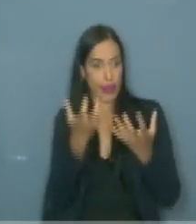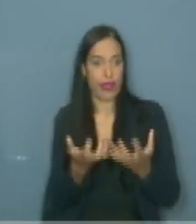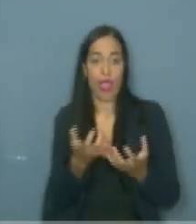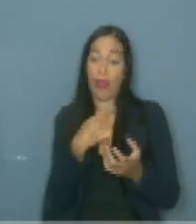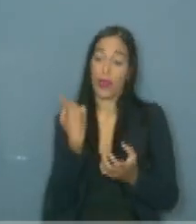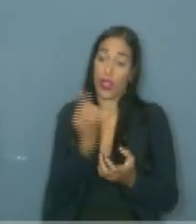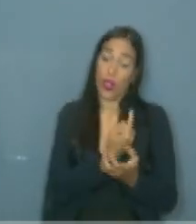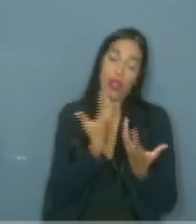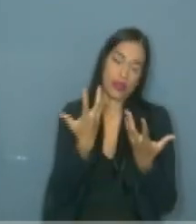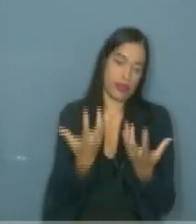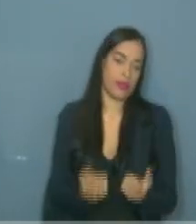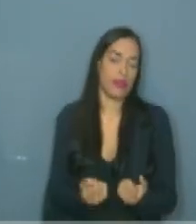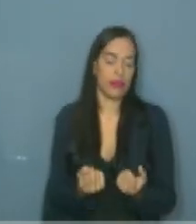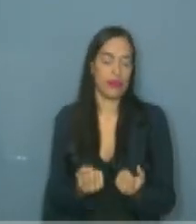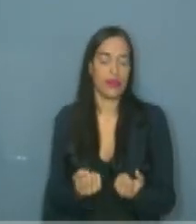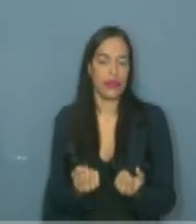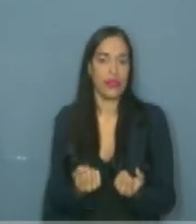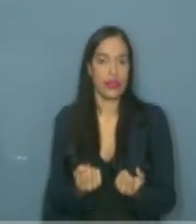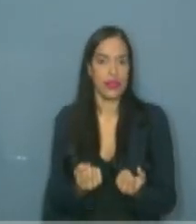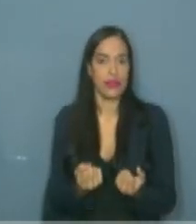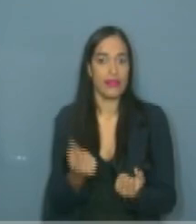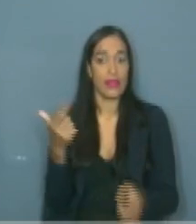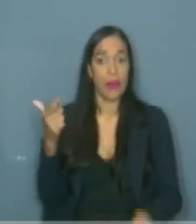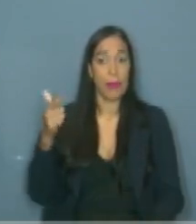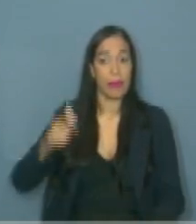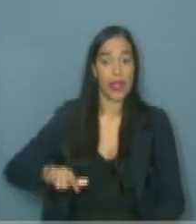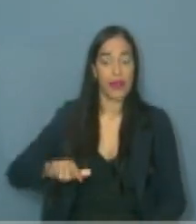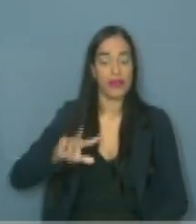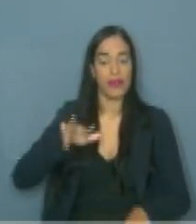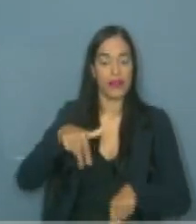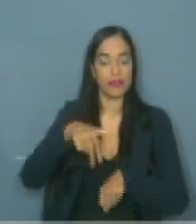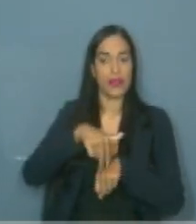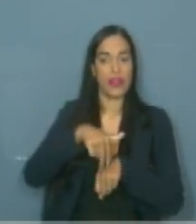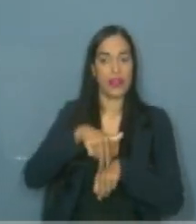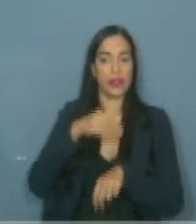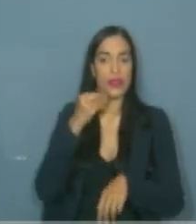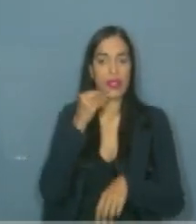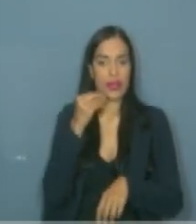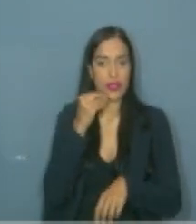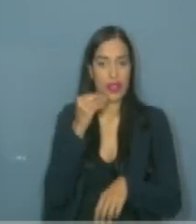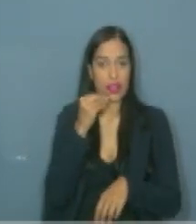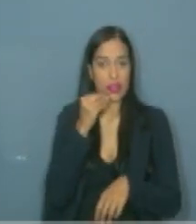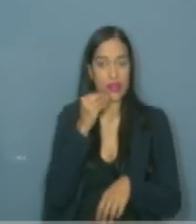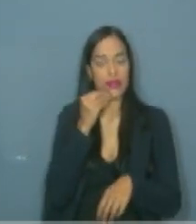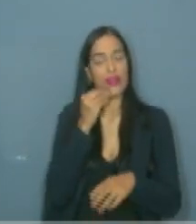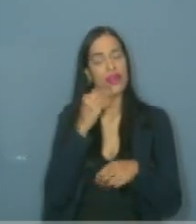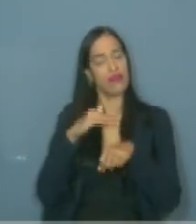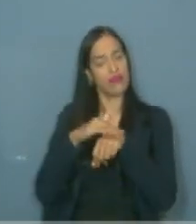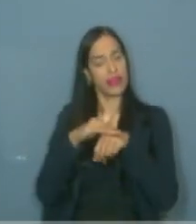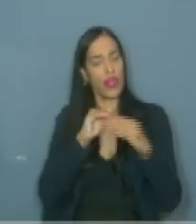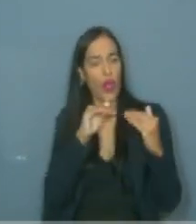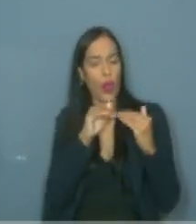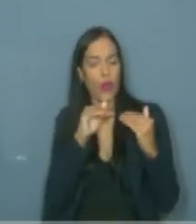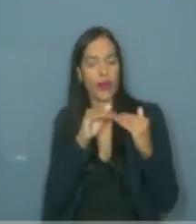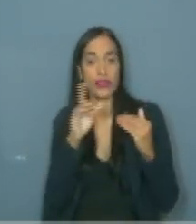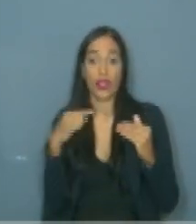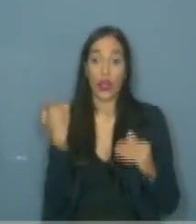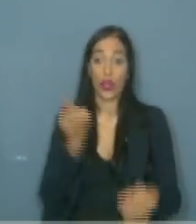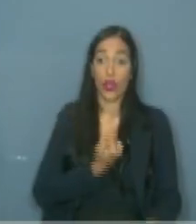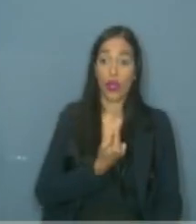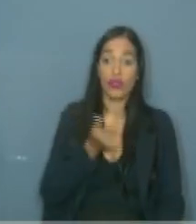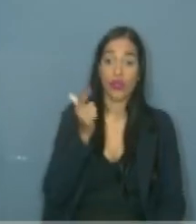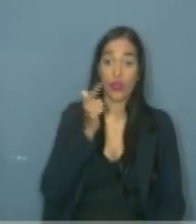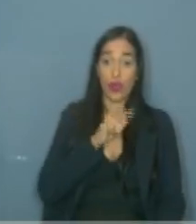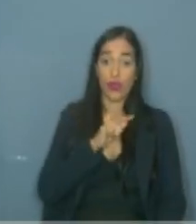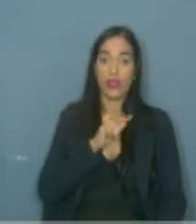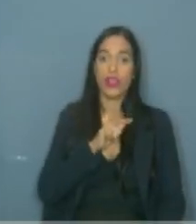nos submetemos. Então, mais uma vez, eu venho aqui numa tentativa republicana de fazer com que nós possamos